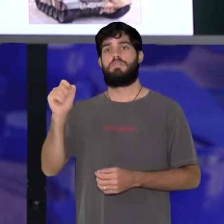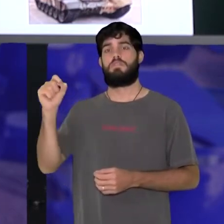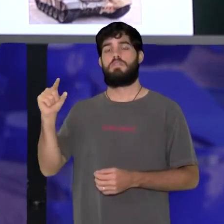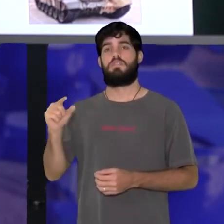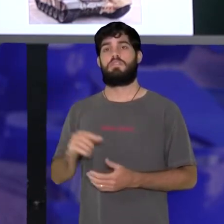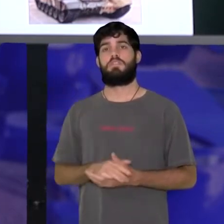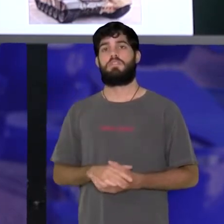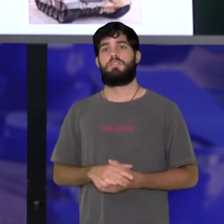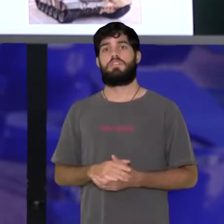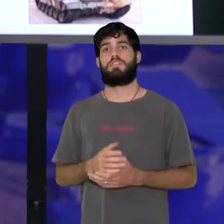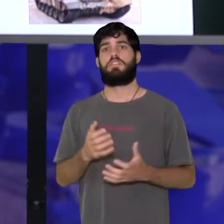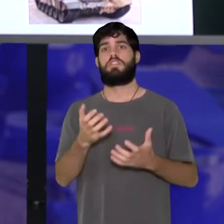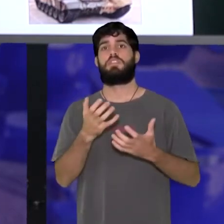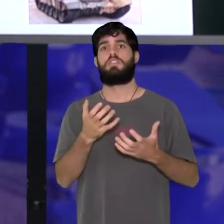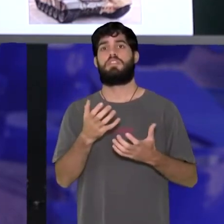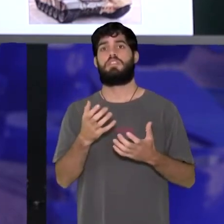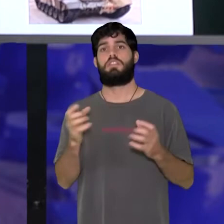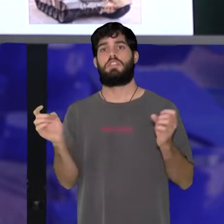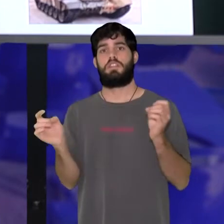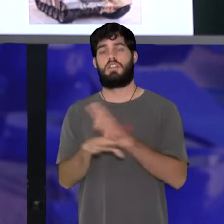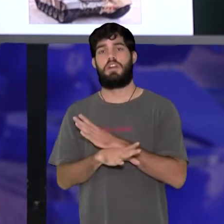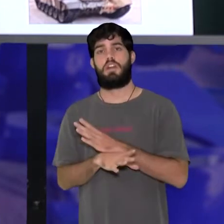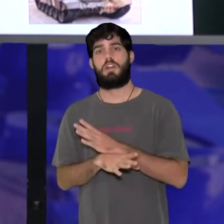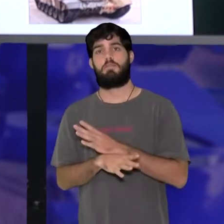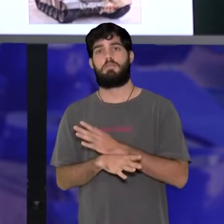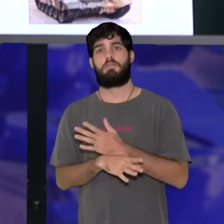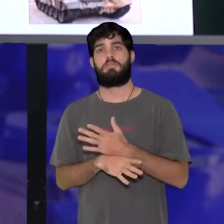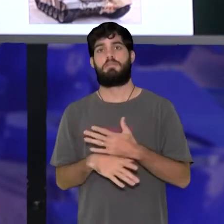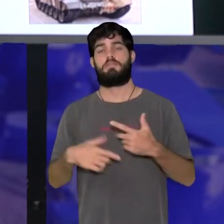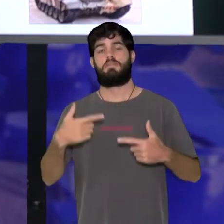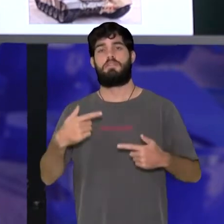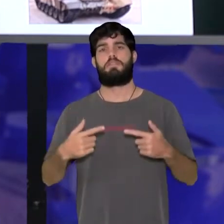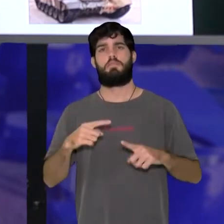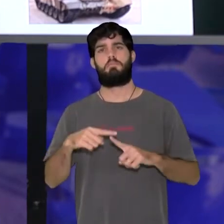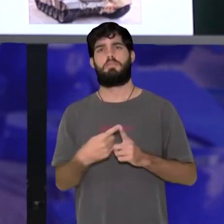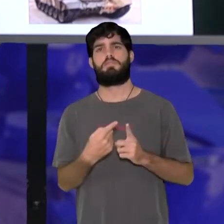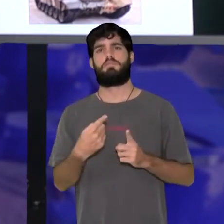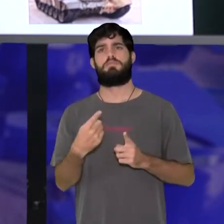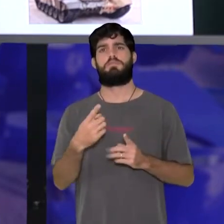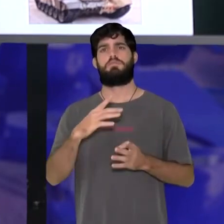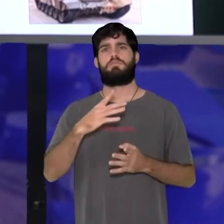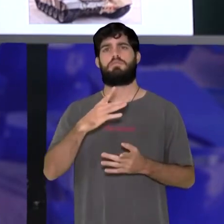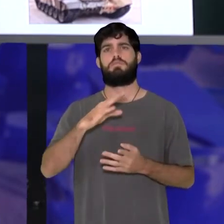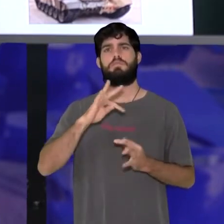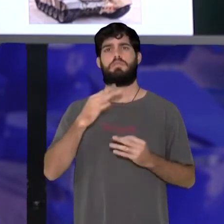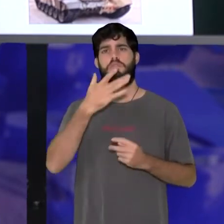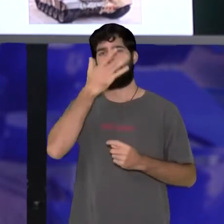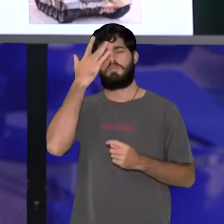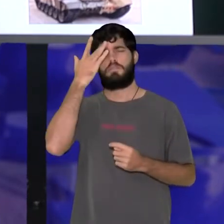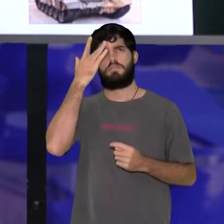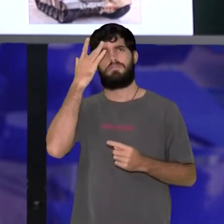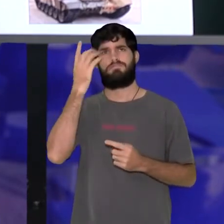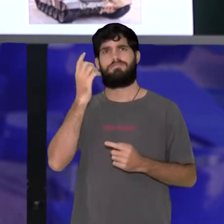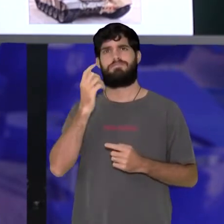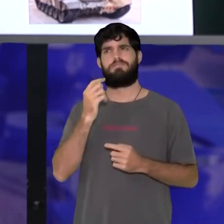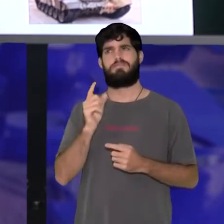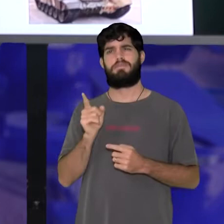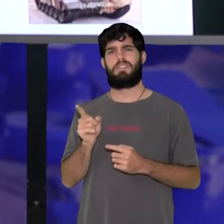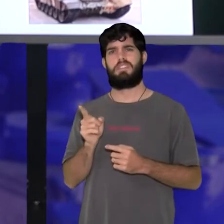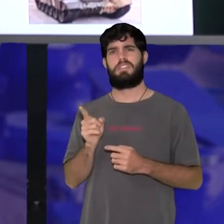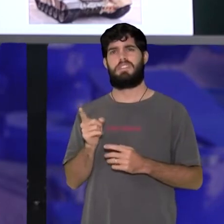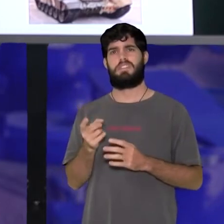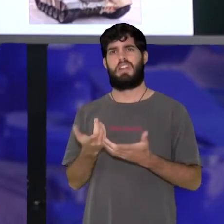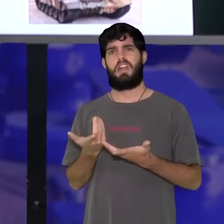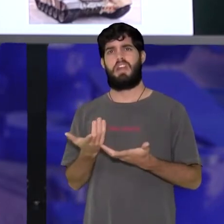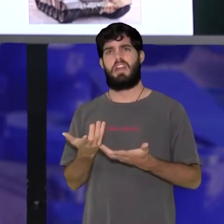alegando que eles queriam acabar logo com a guerra, mas todo mundo ficou cismado pensando, eles não estão querendo mostrar